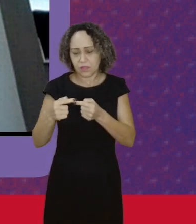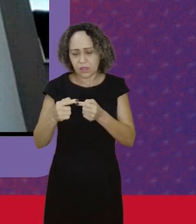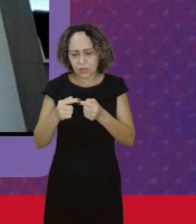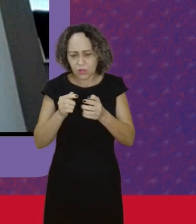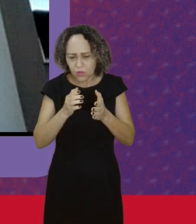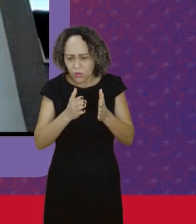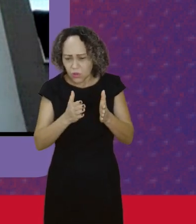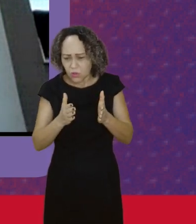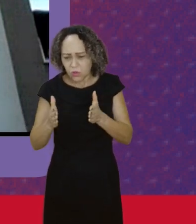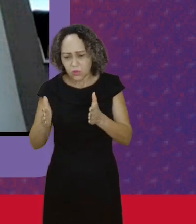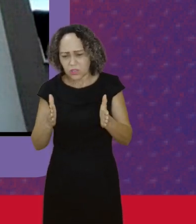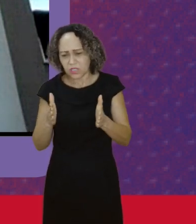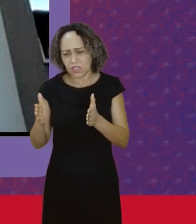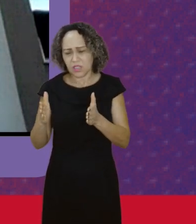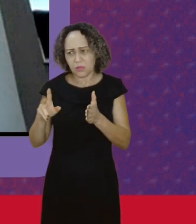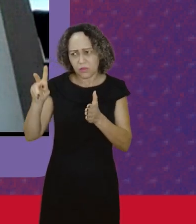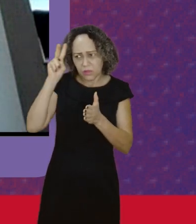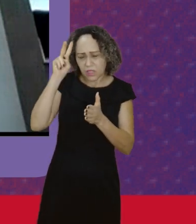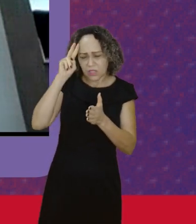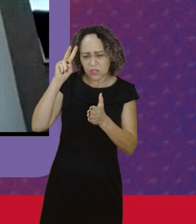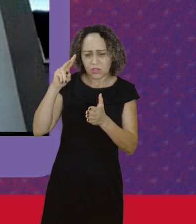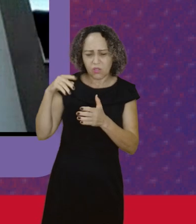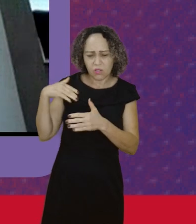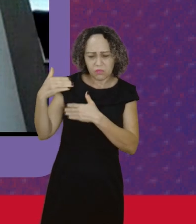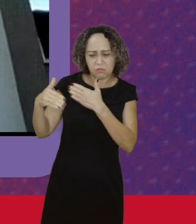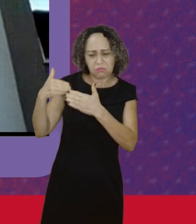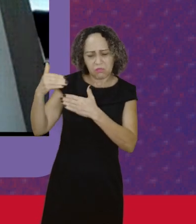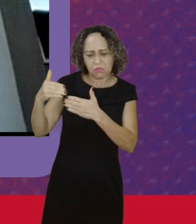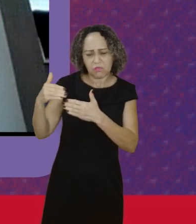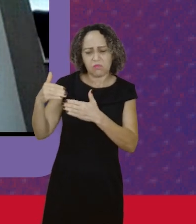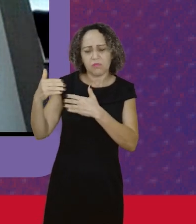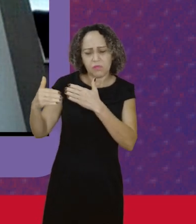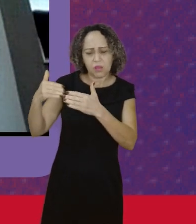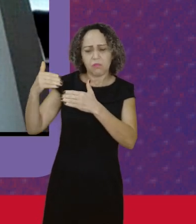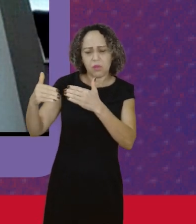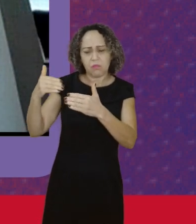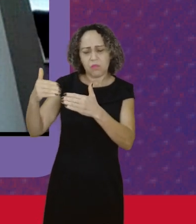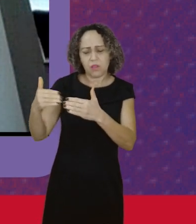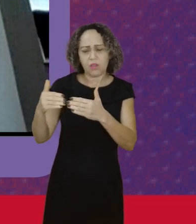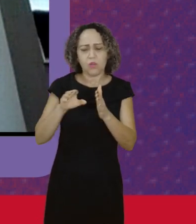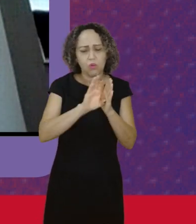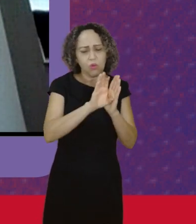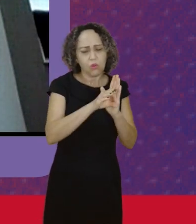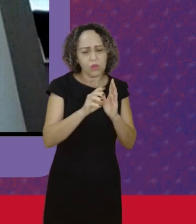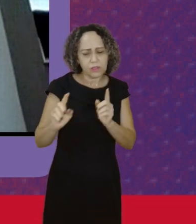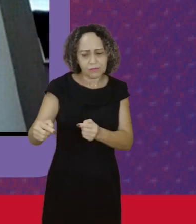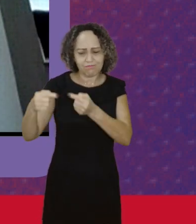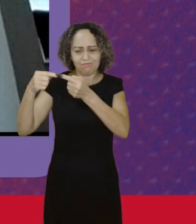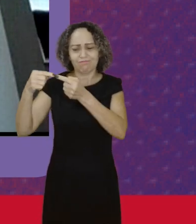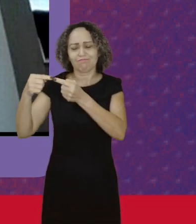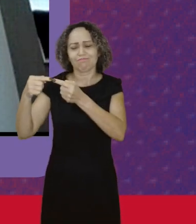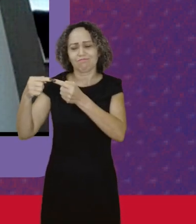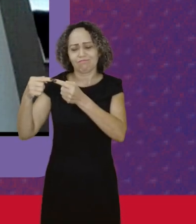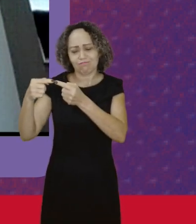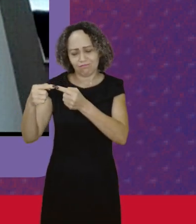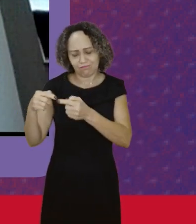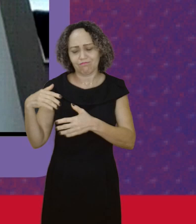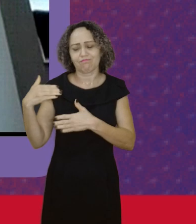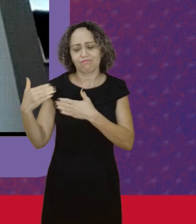na construção da história. À medida que a história vai se construindo, o currículo escolar ele vai